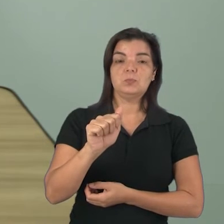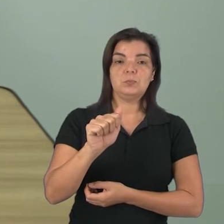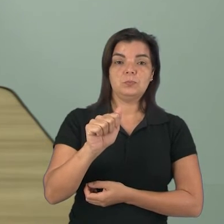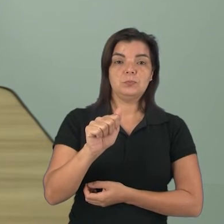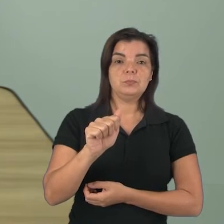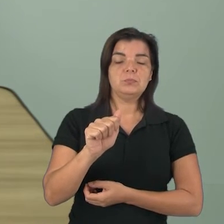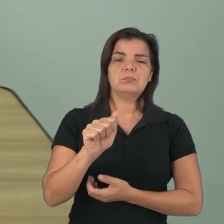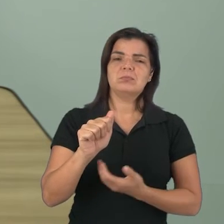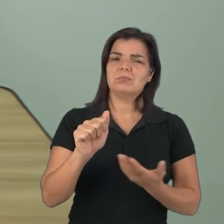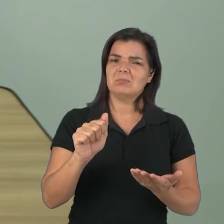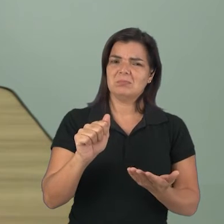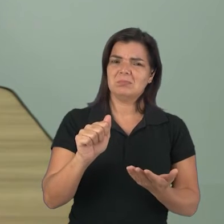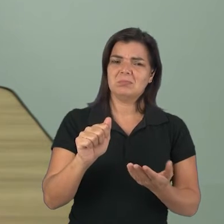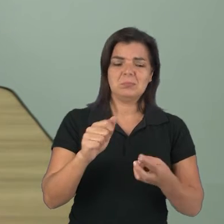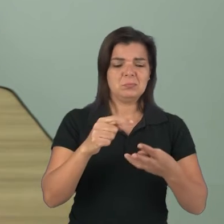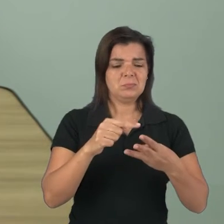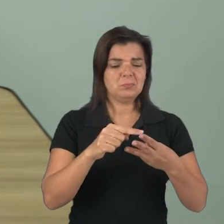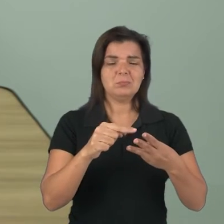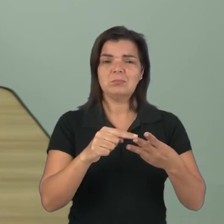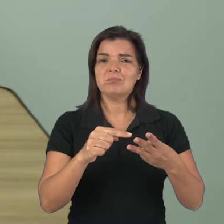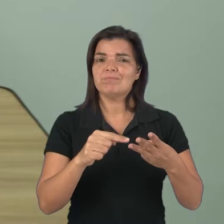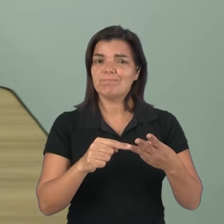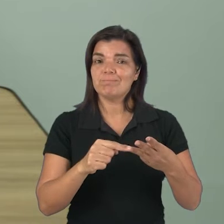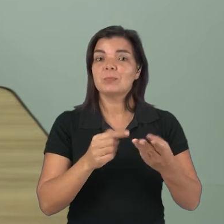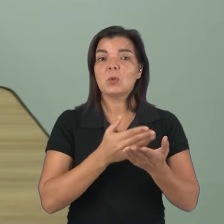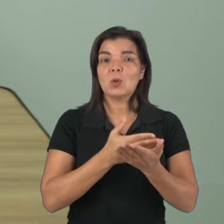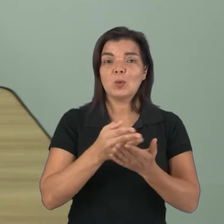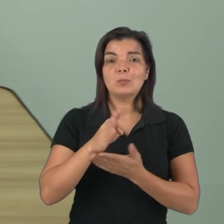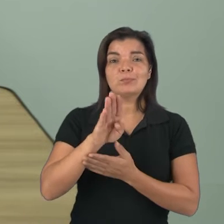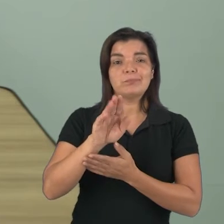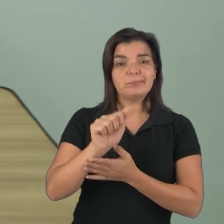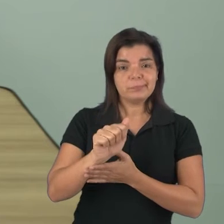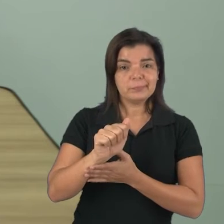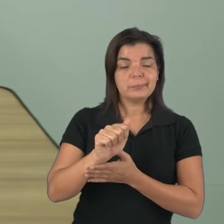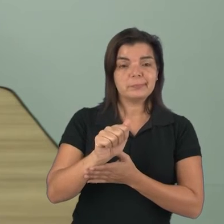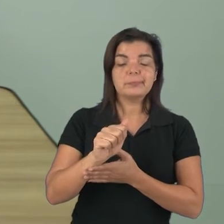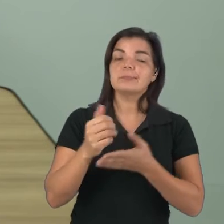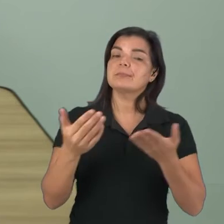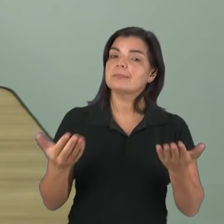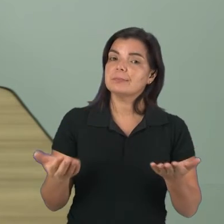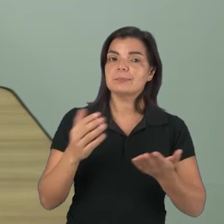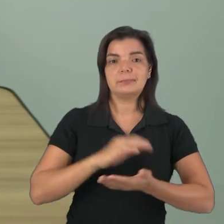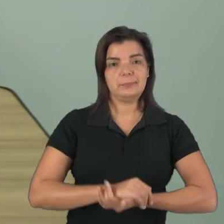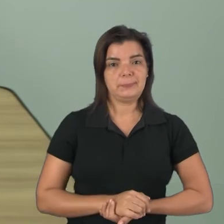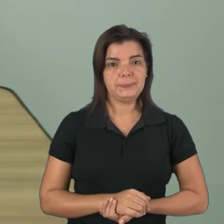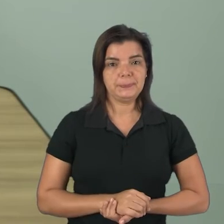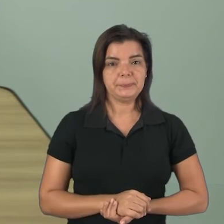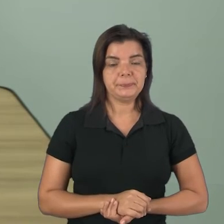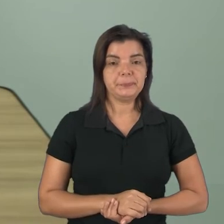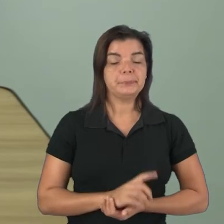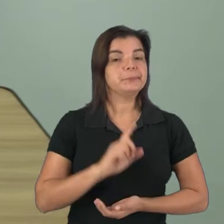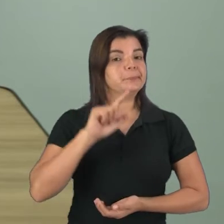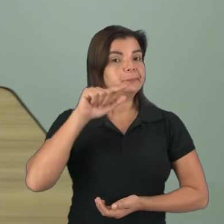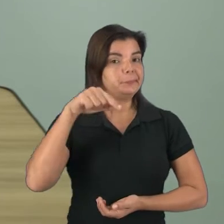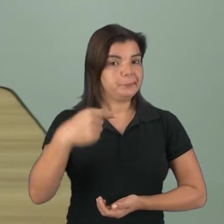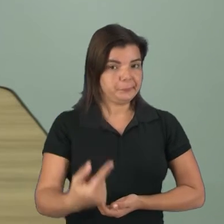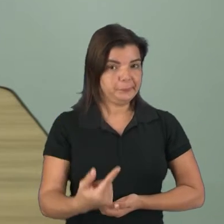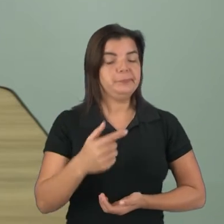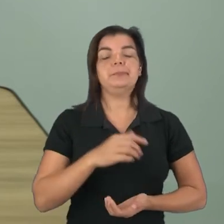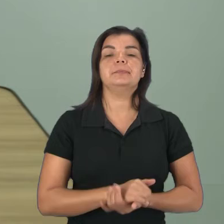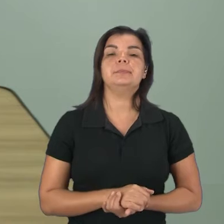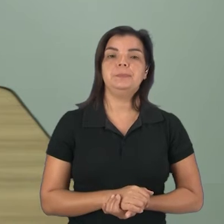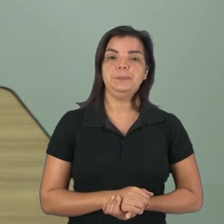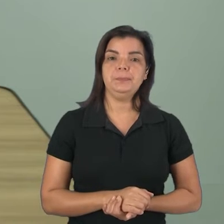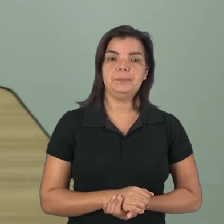e crianças mas todas as palavras iniciam com bar em e tem que procurar